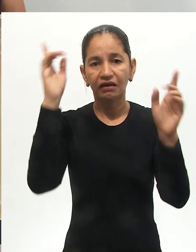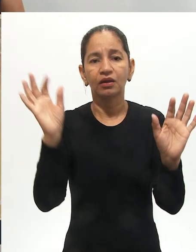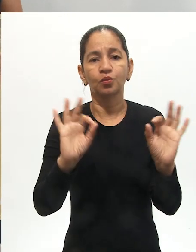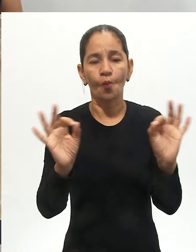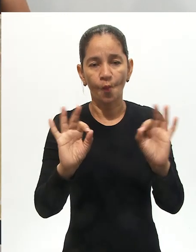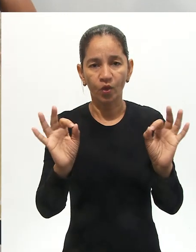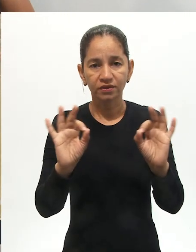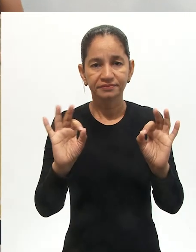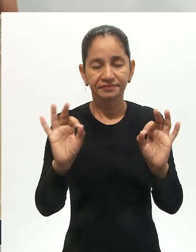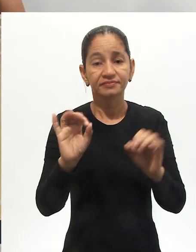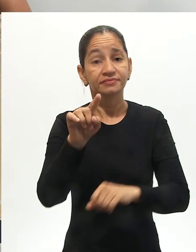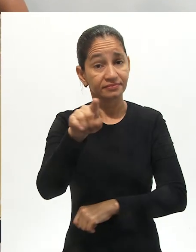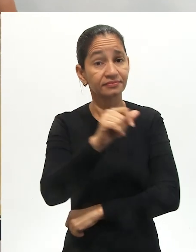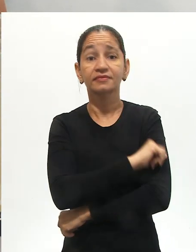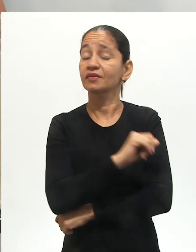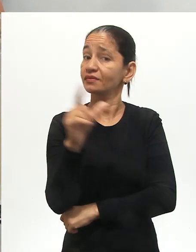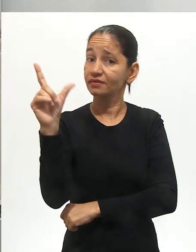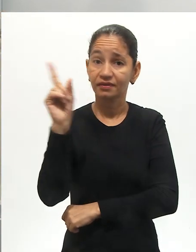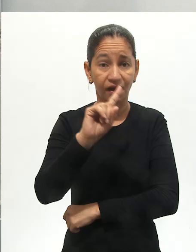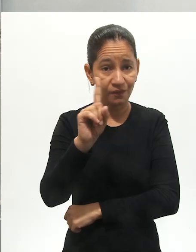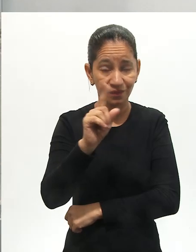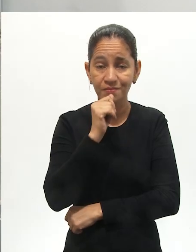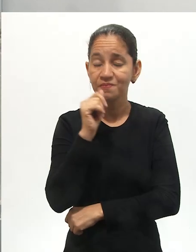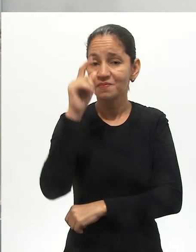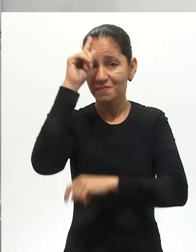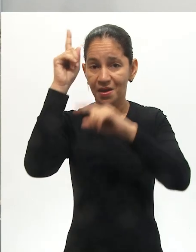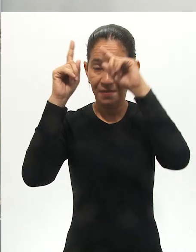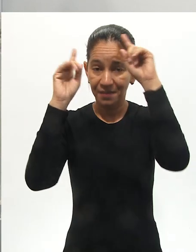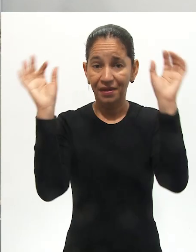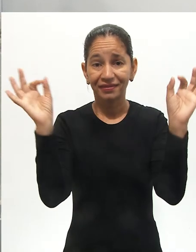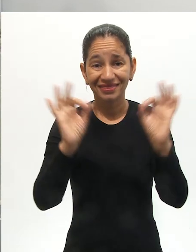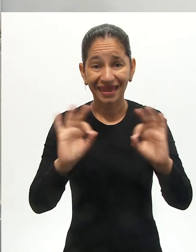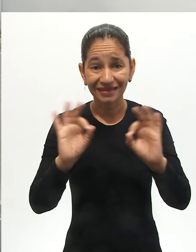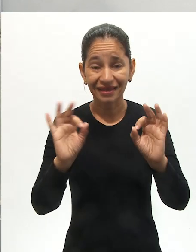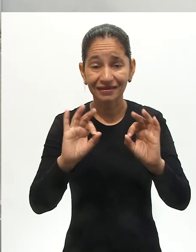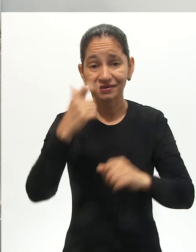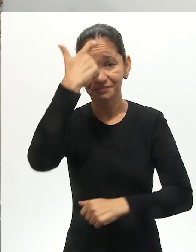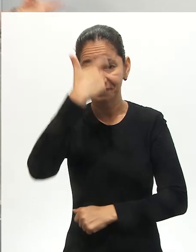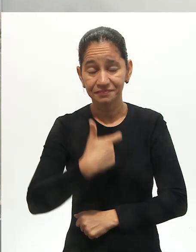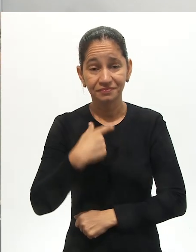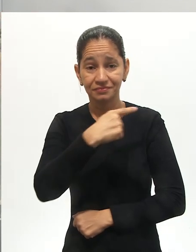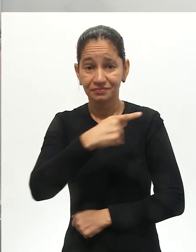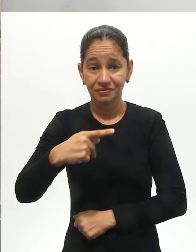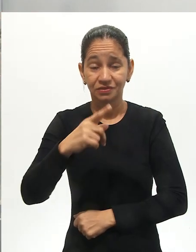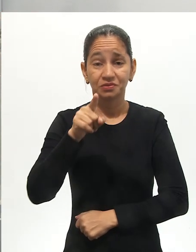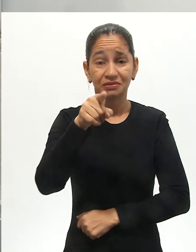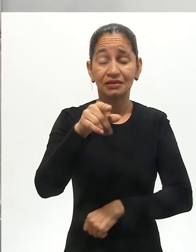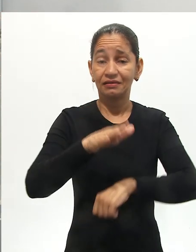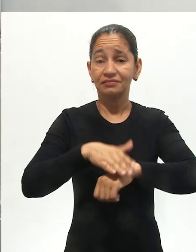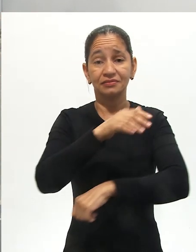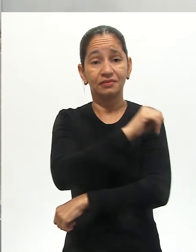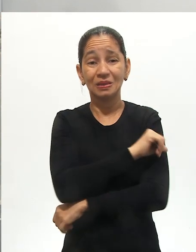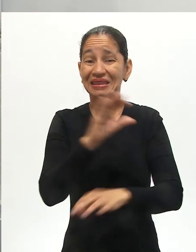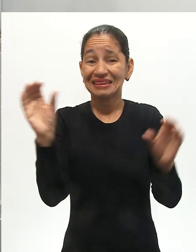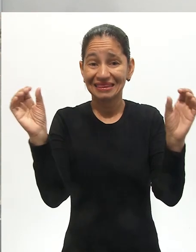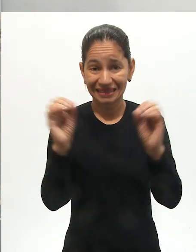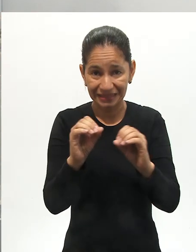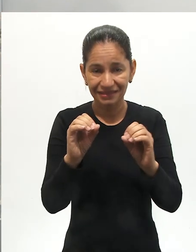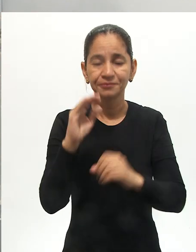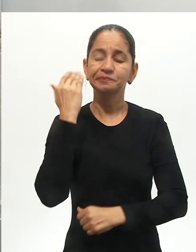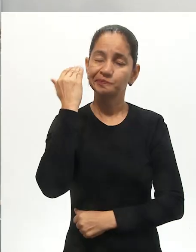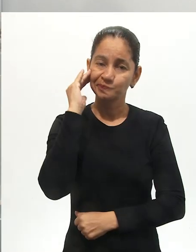aluno nesse sistema de ensino, já que o foco não era nem aluno e nem o professor, mas